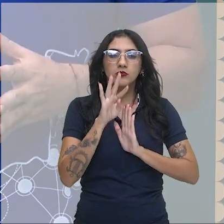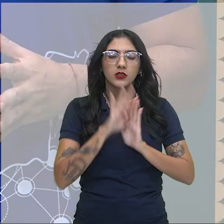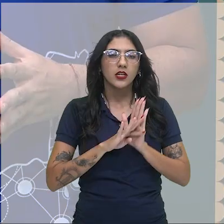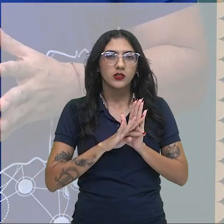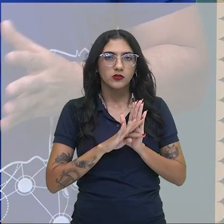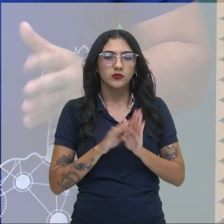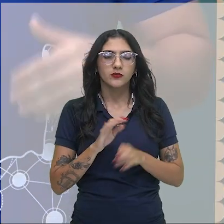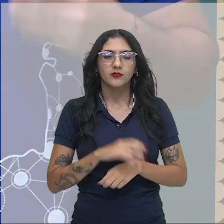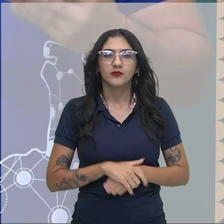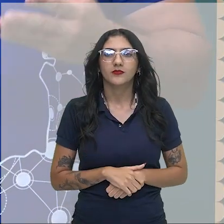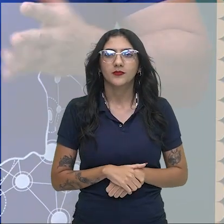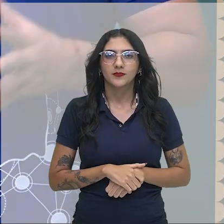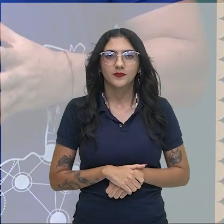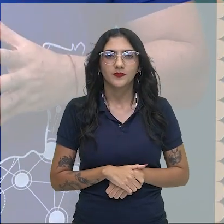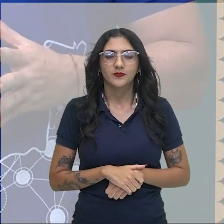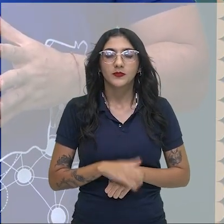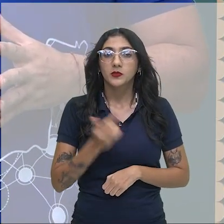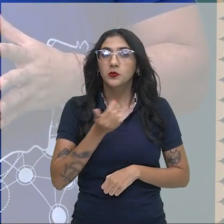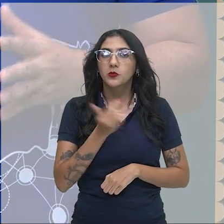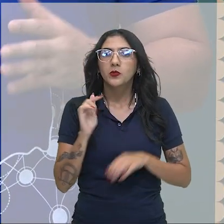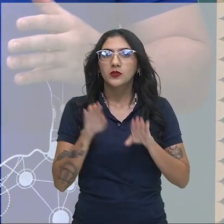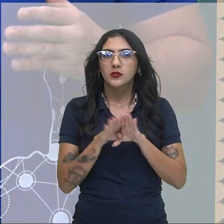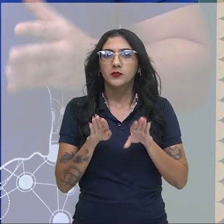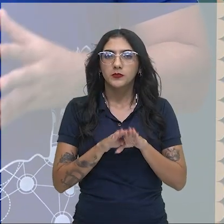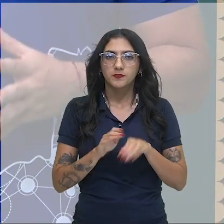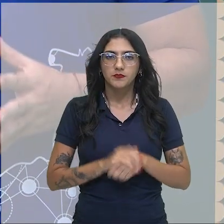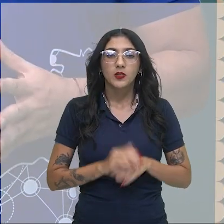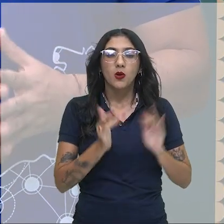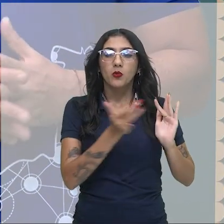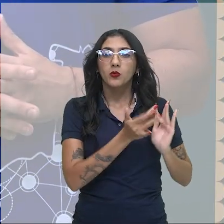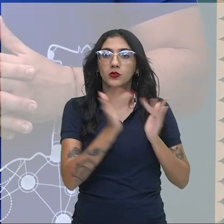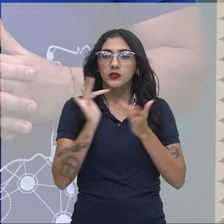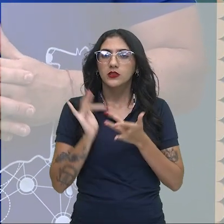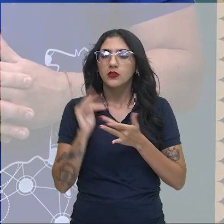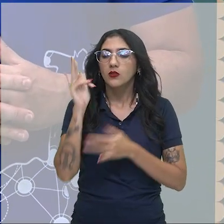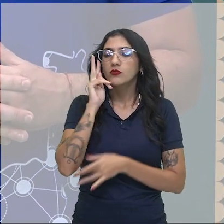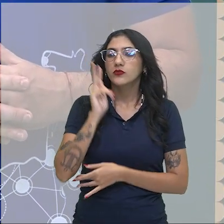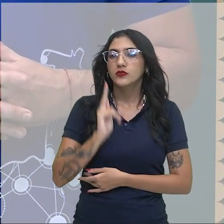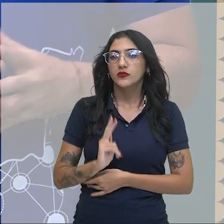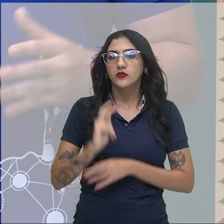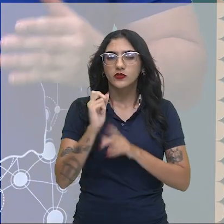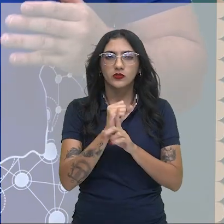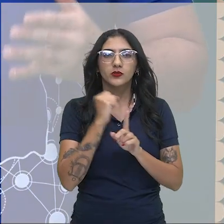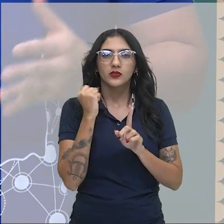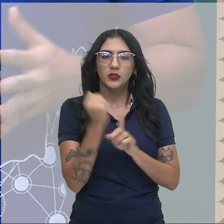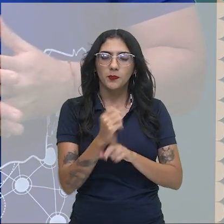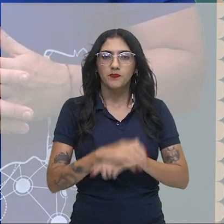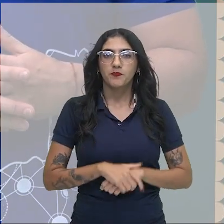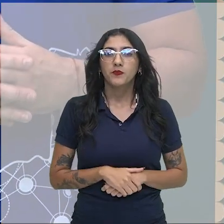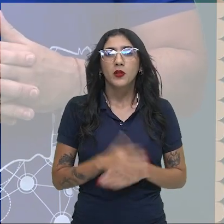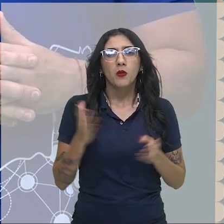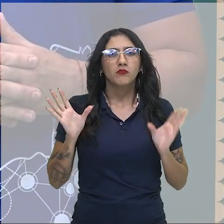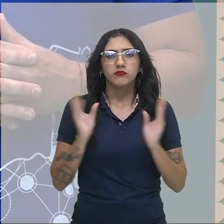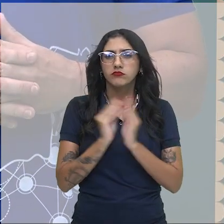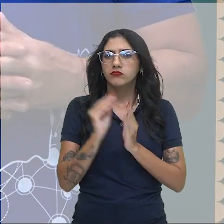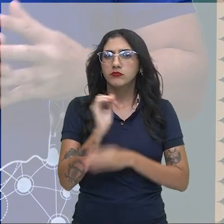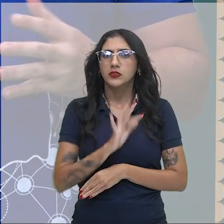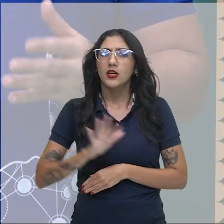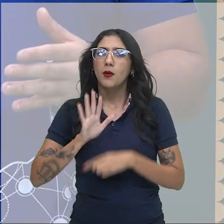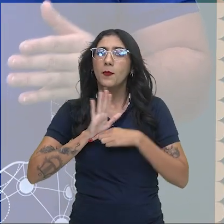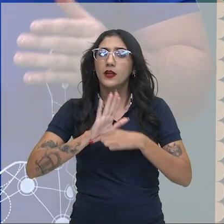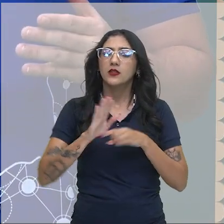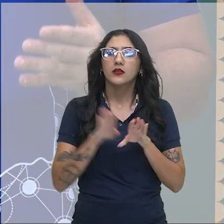pelo autor. Um outro tópico é contextualização histórica e social. Em geral, reflete